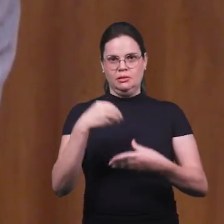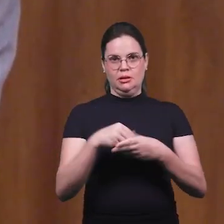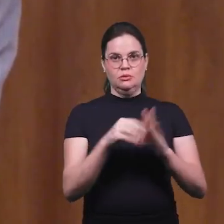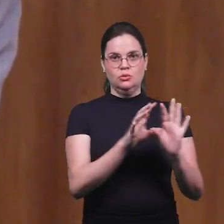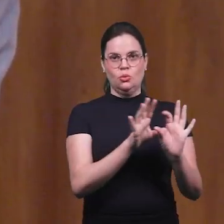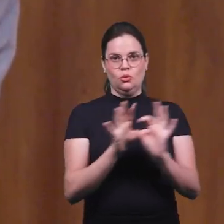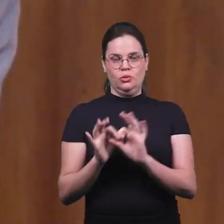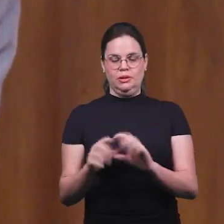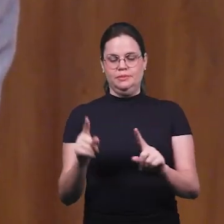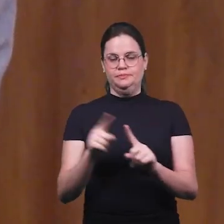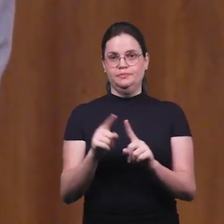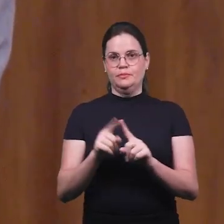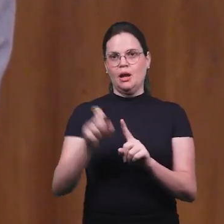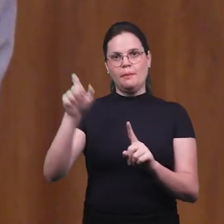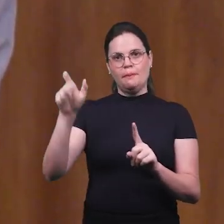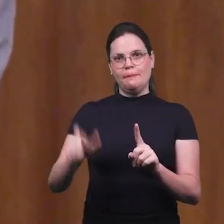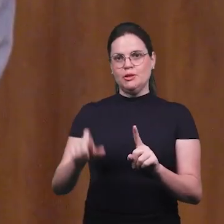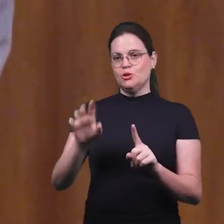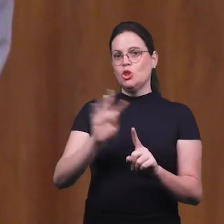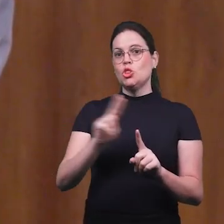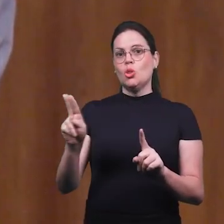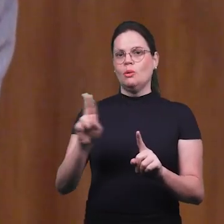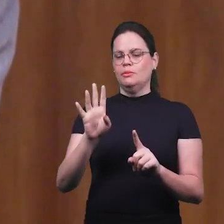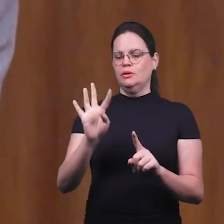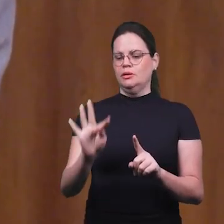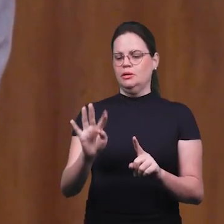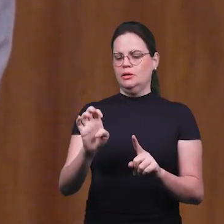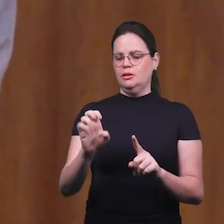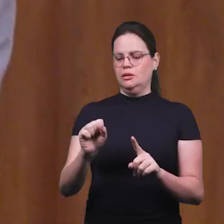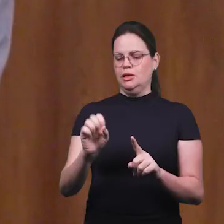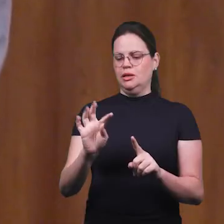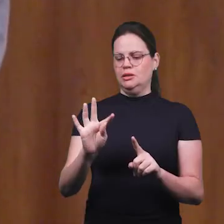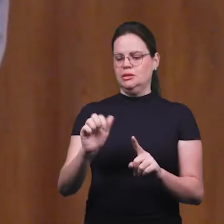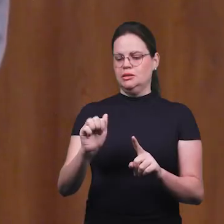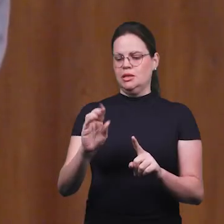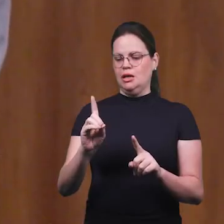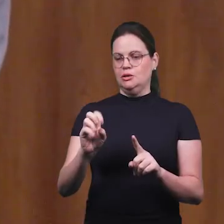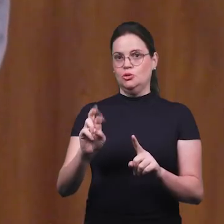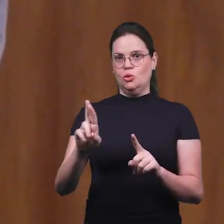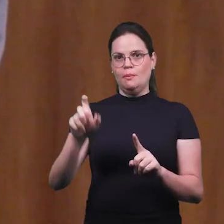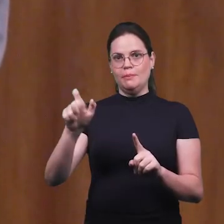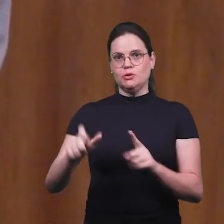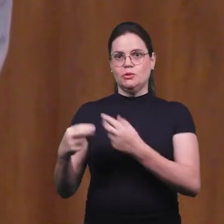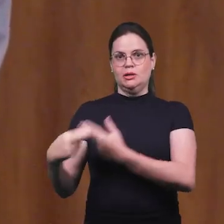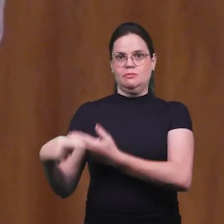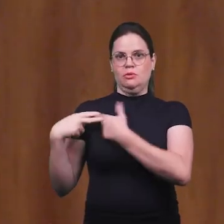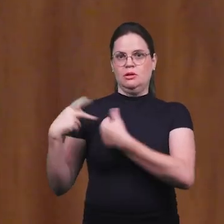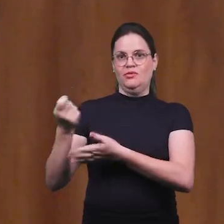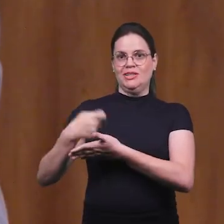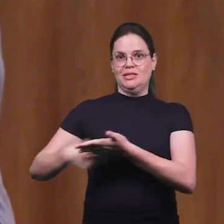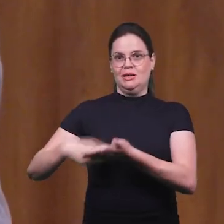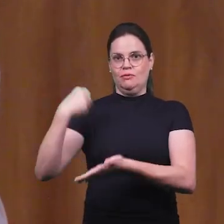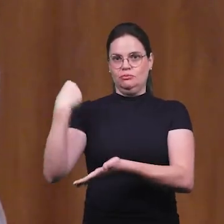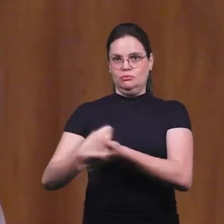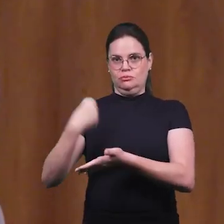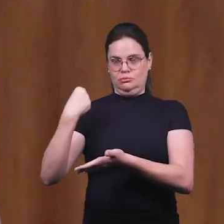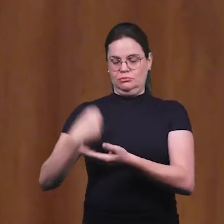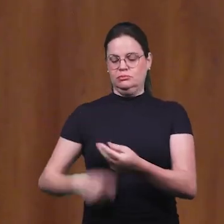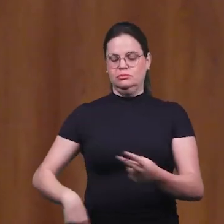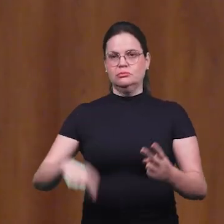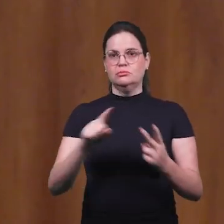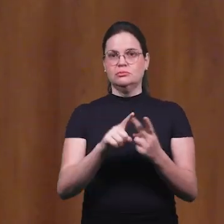o testador, temos o testamento, temos a herança propriamente dita, temos os herdeiros,